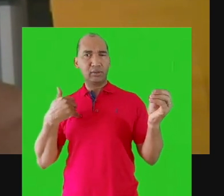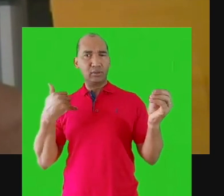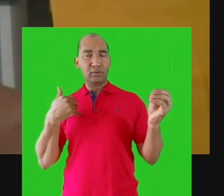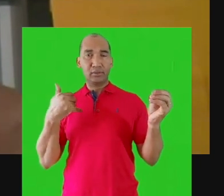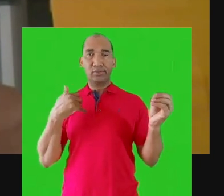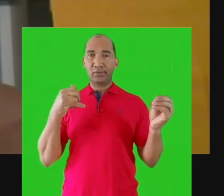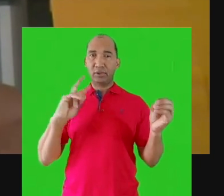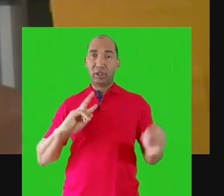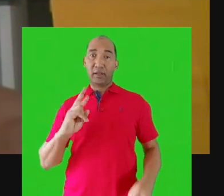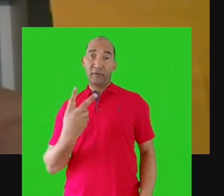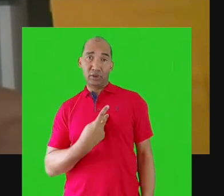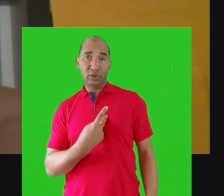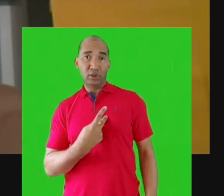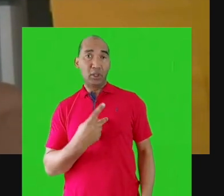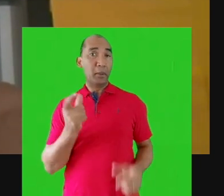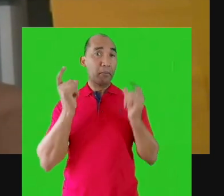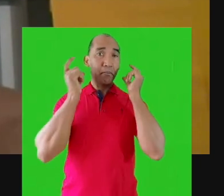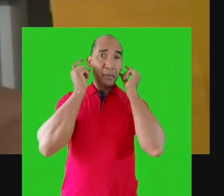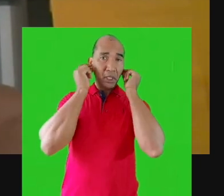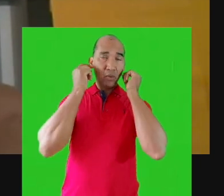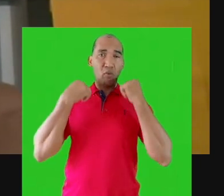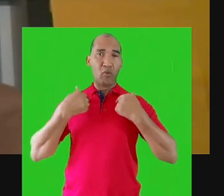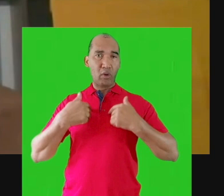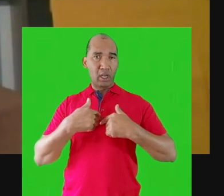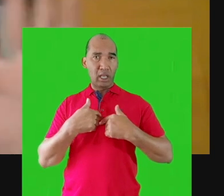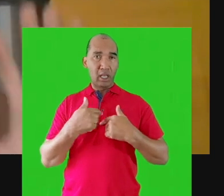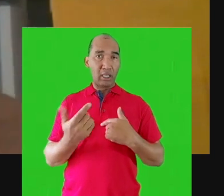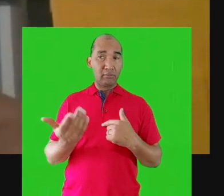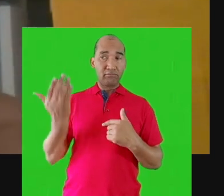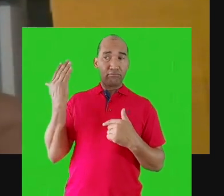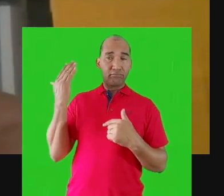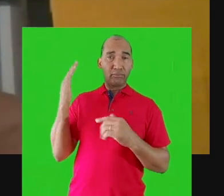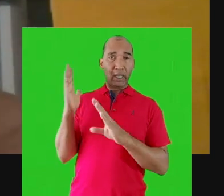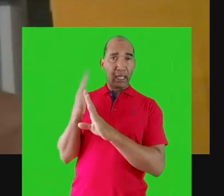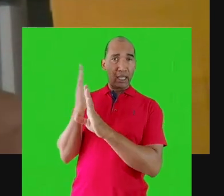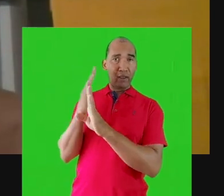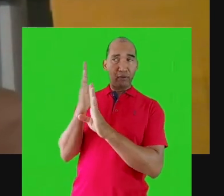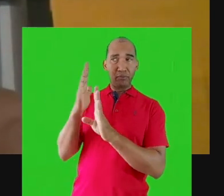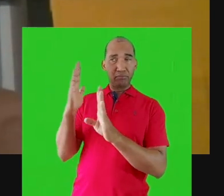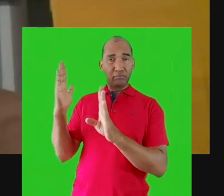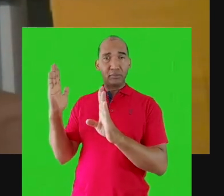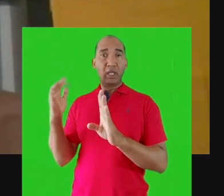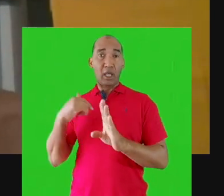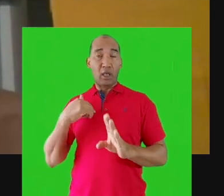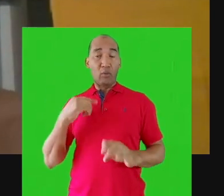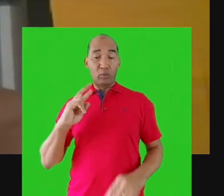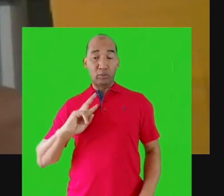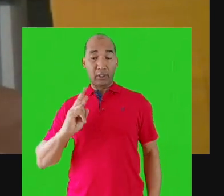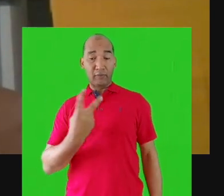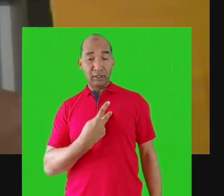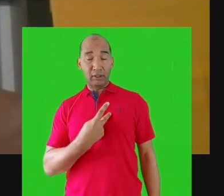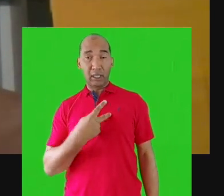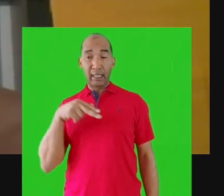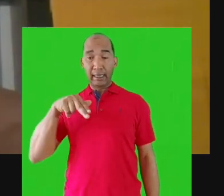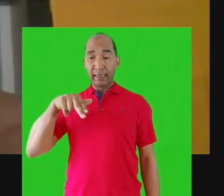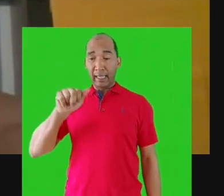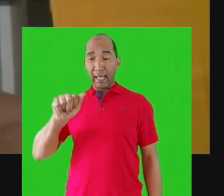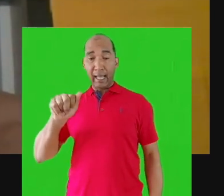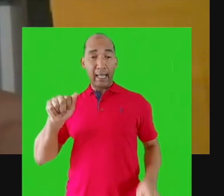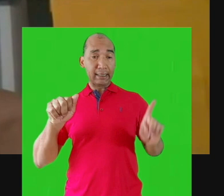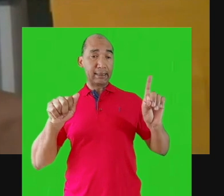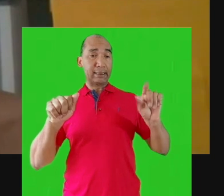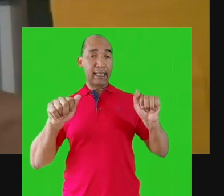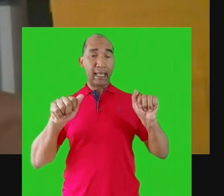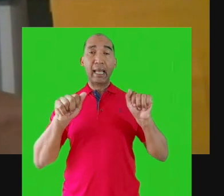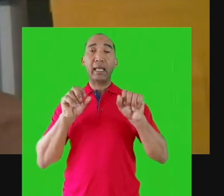anos, travesti, usando brinco, um colar, ao fundo tem uma estante com alguns livros. E eu sou uma travesti na